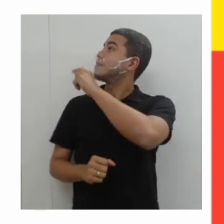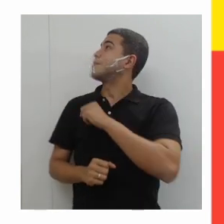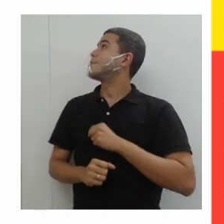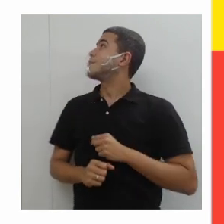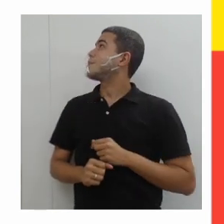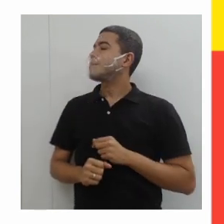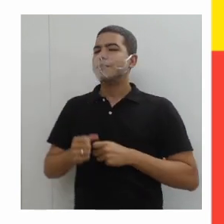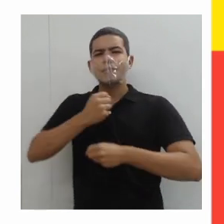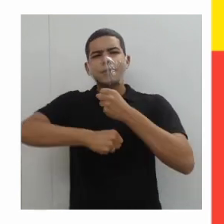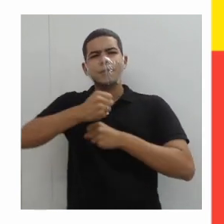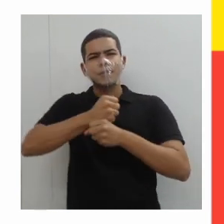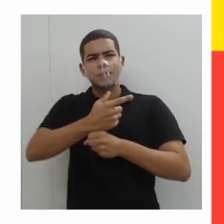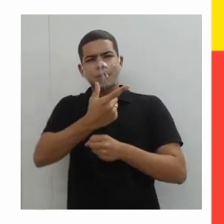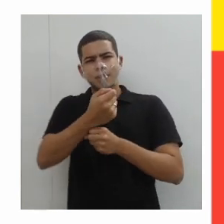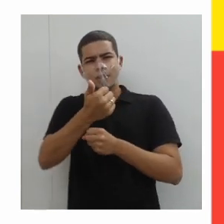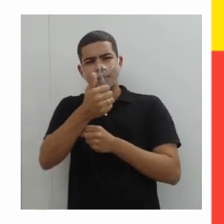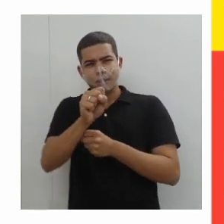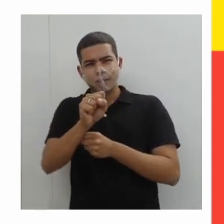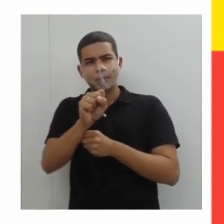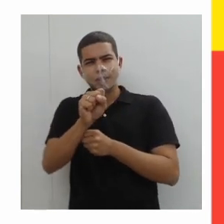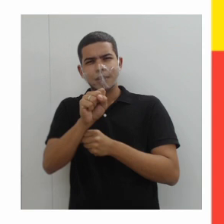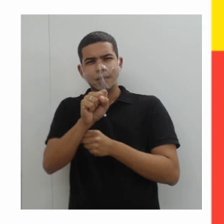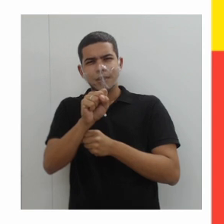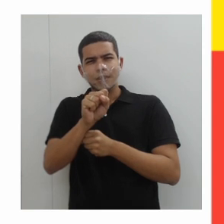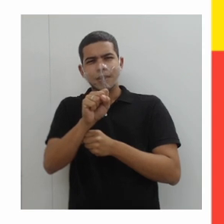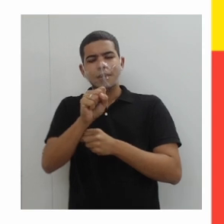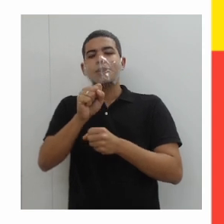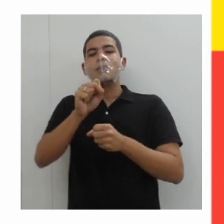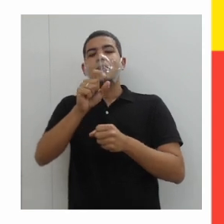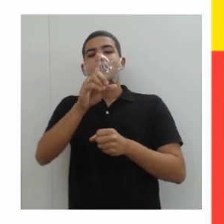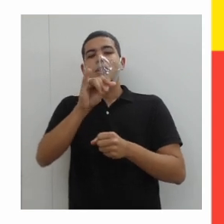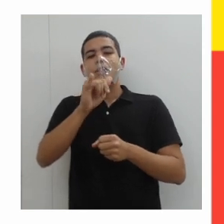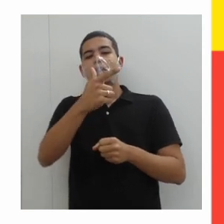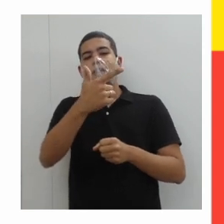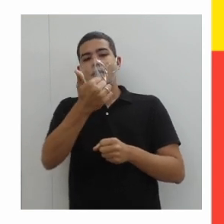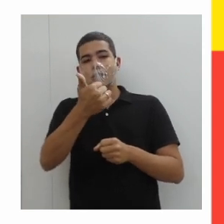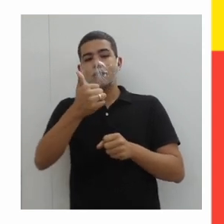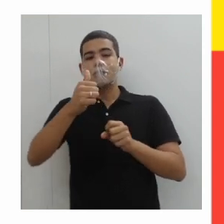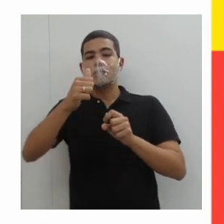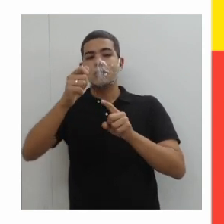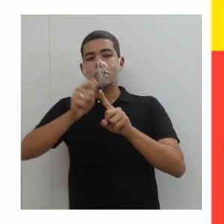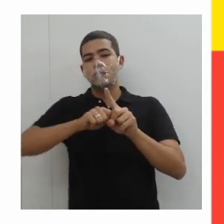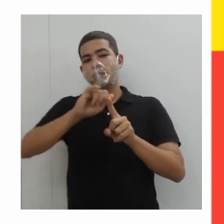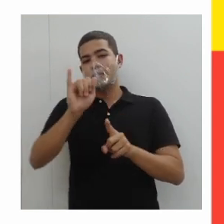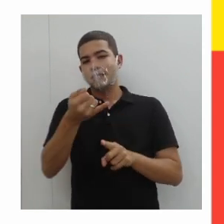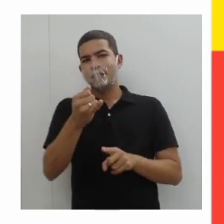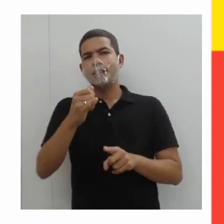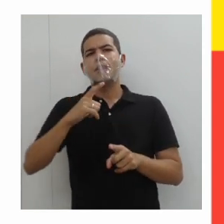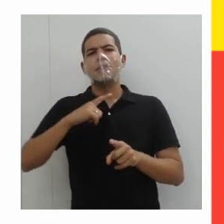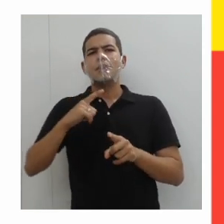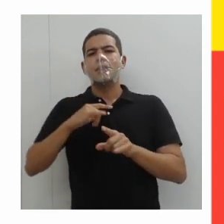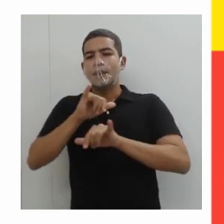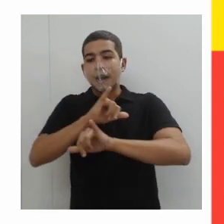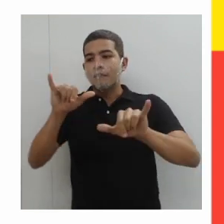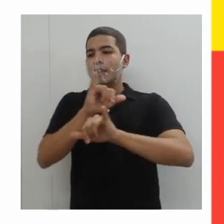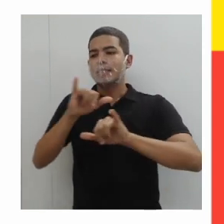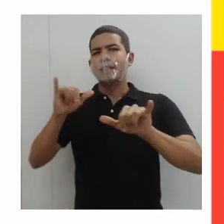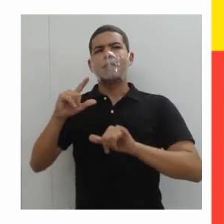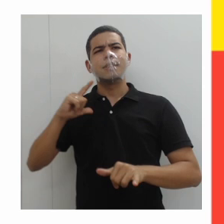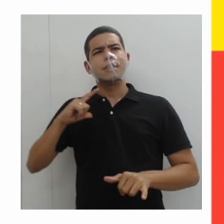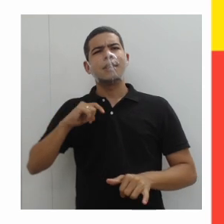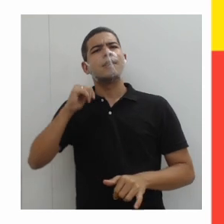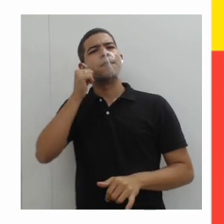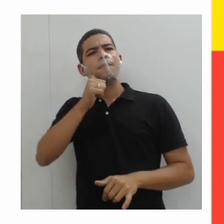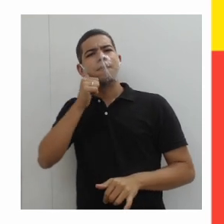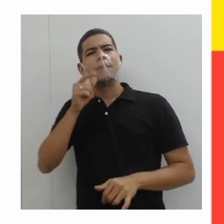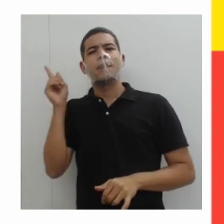2018, mais especificamente a partir de 21 de janeiro de 2018, tomou conta dos noticiários o caso da atleta